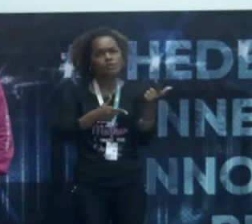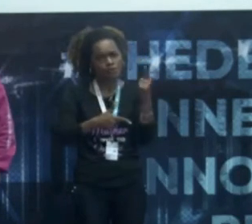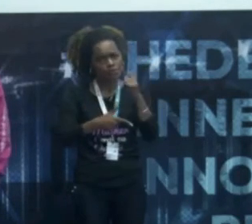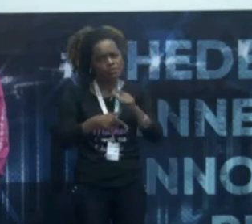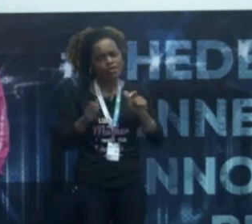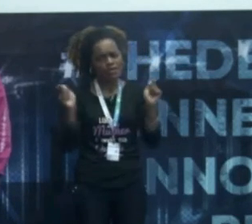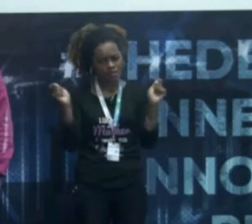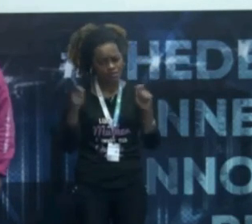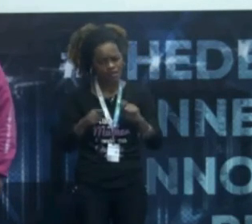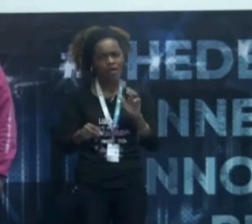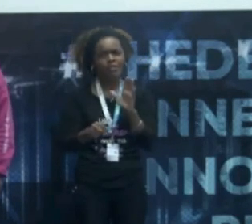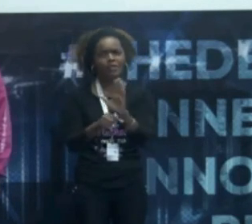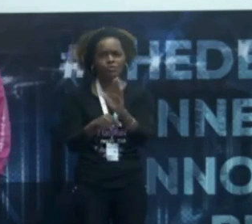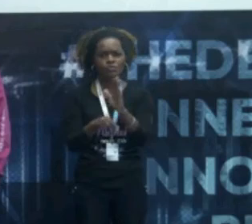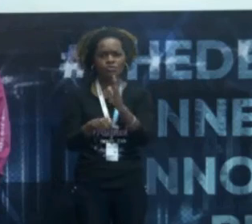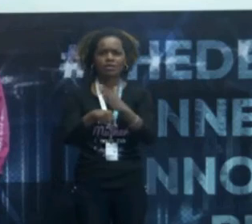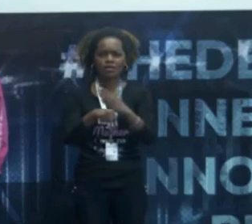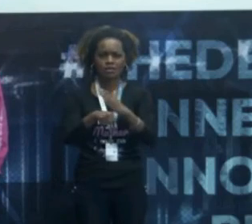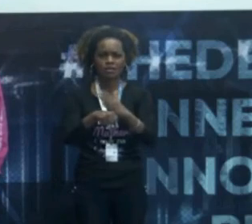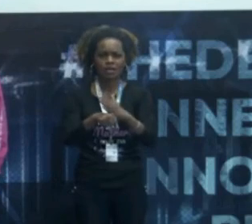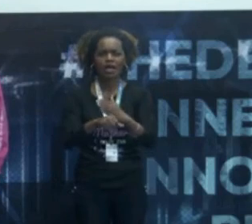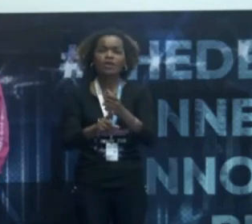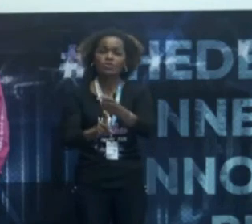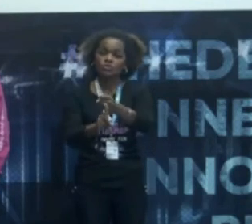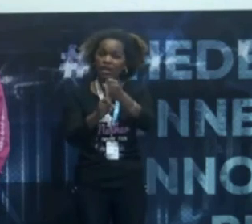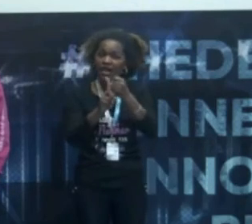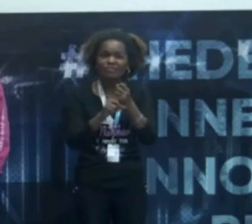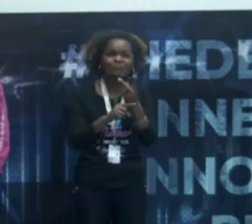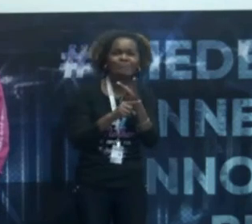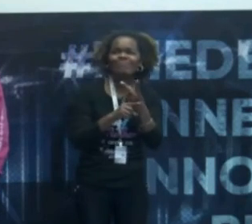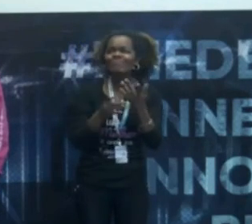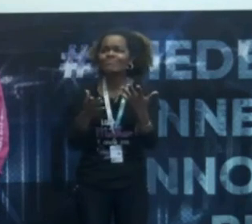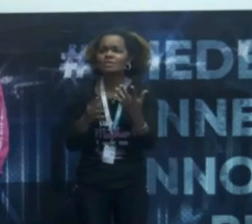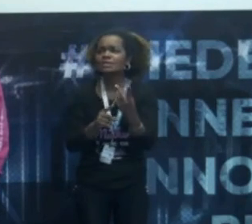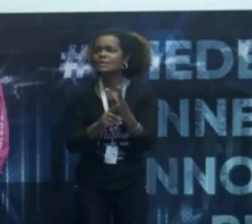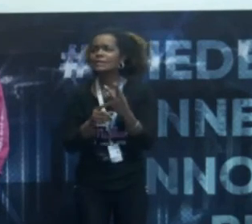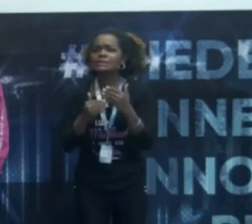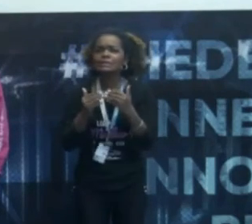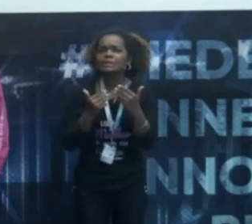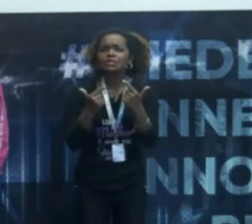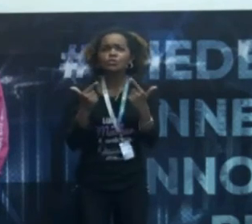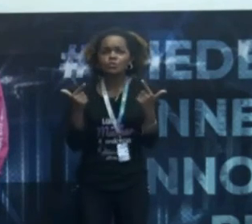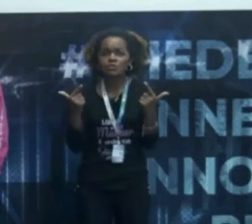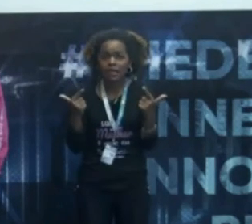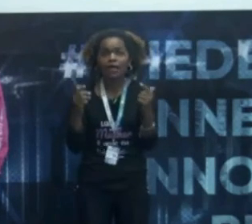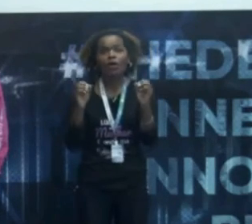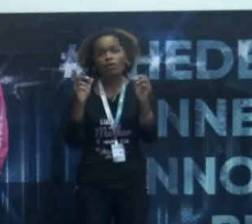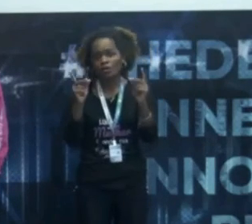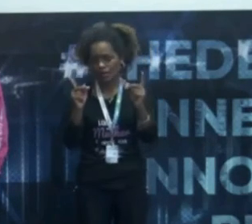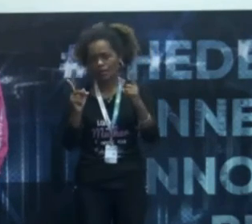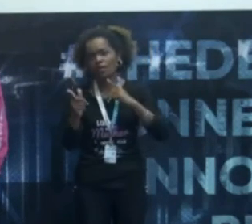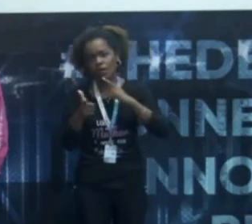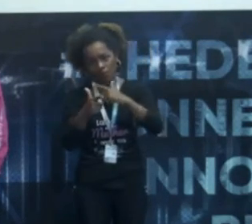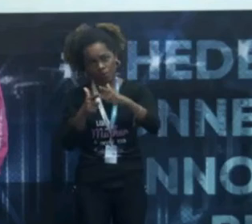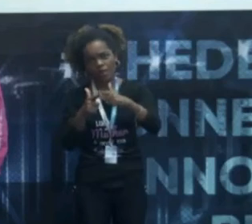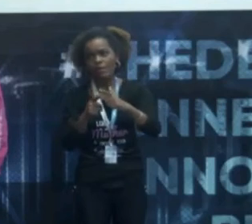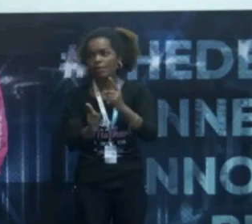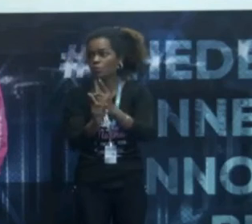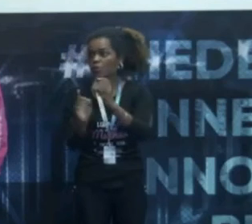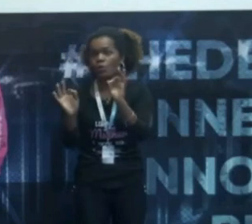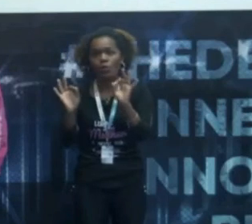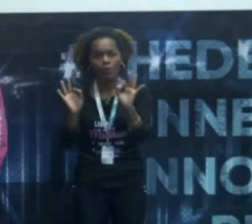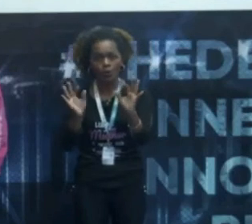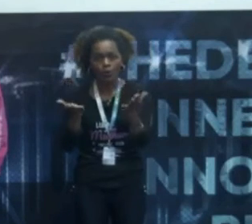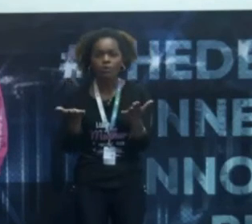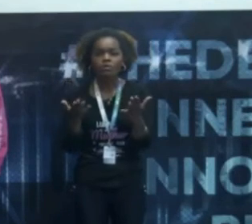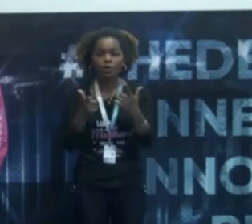treinar. Então, a gente não está conseguindo pessoa qualificada, tem problema com as universidades, tem mesmo, né? E se a gente for ver o problema, ele é muito maior